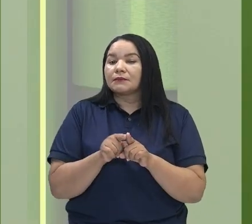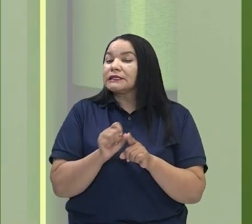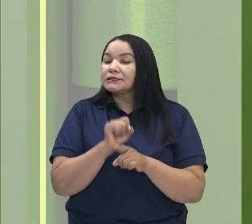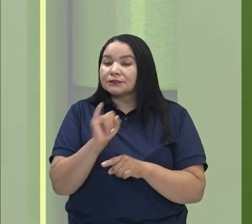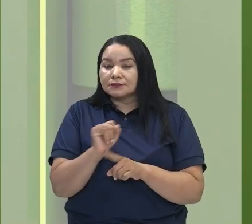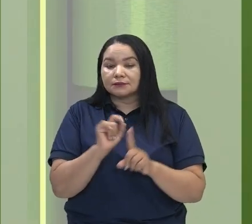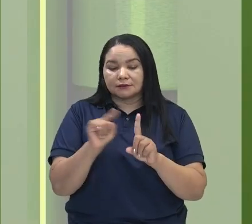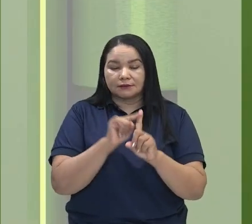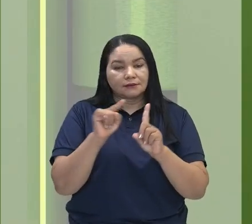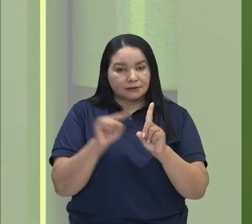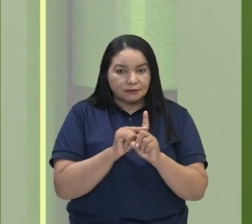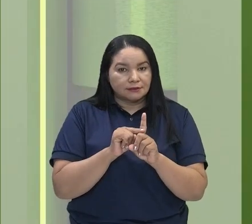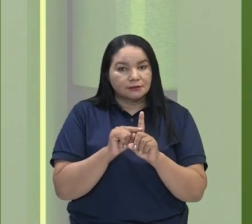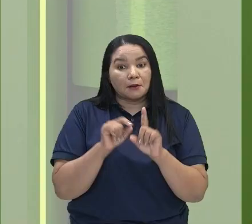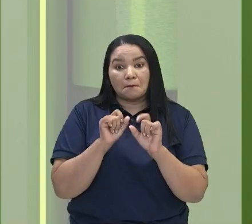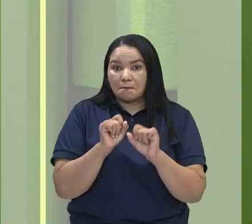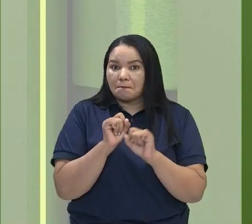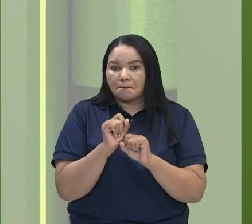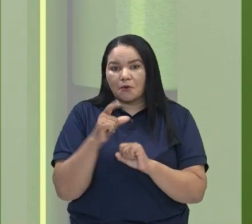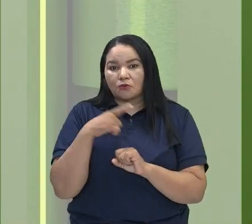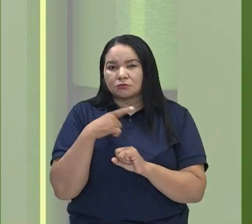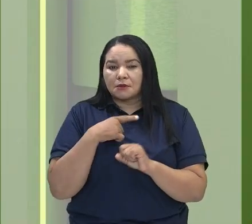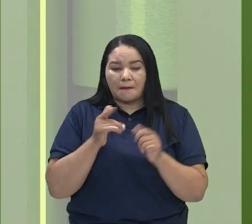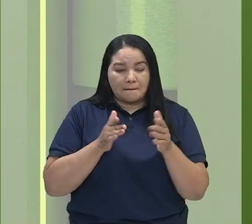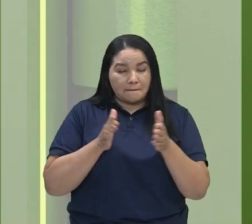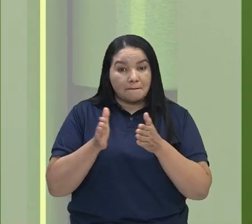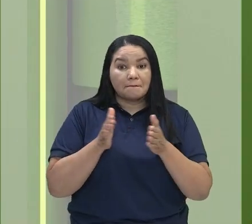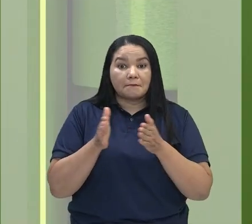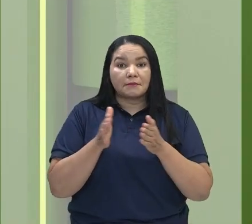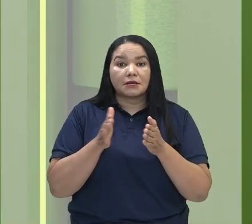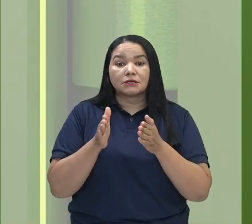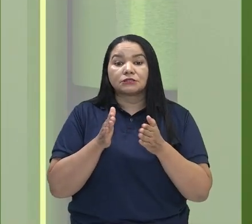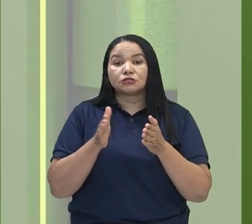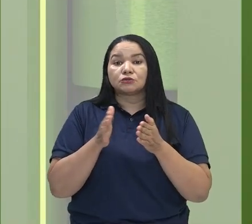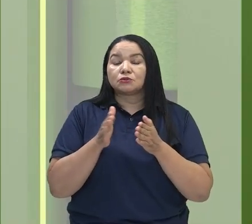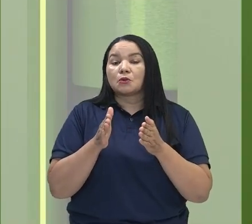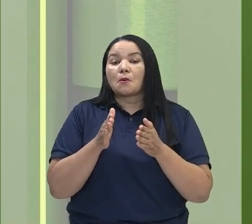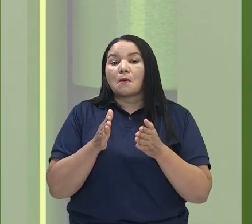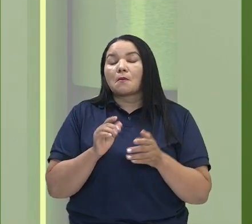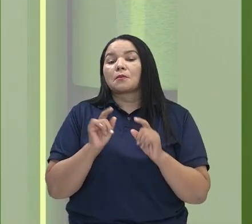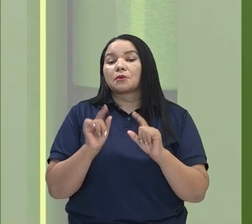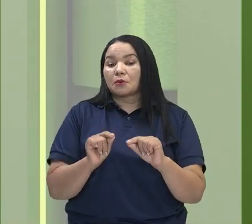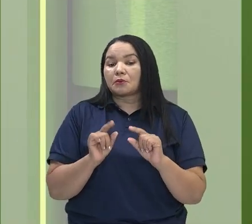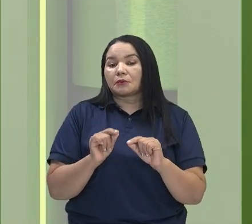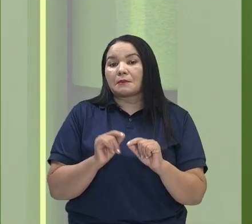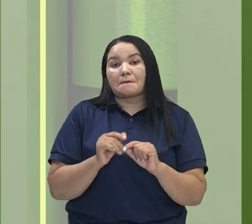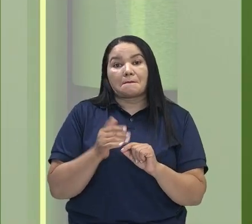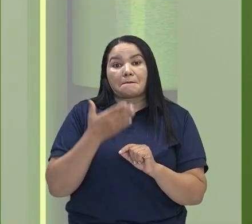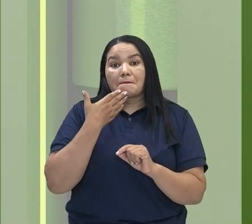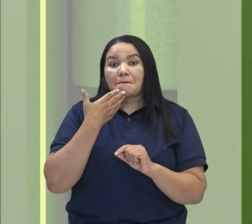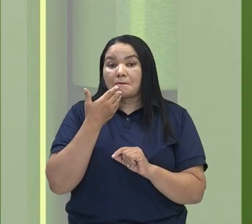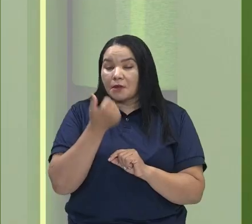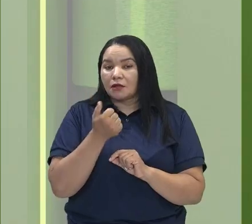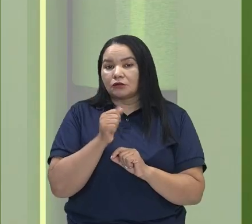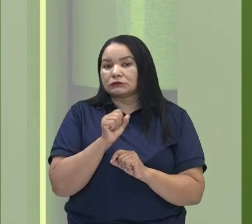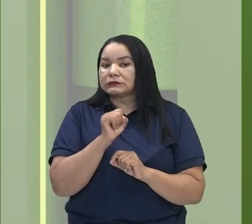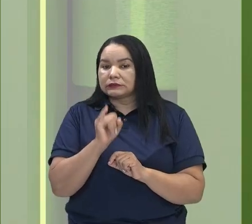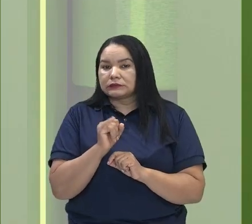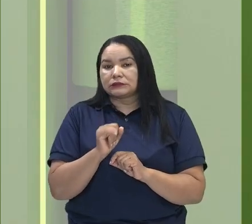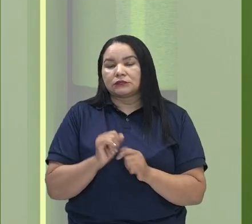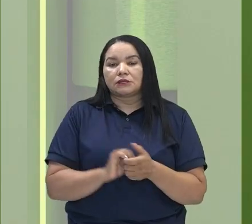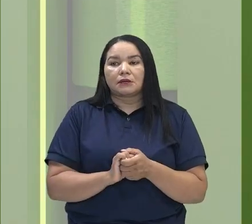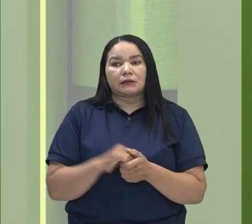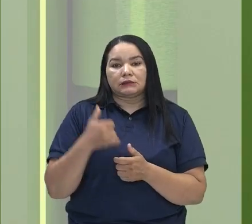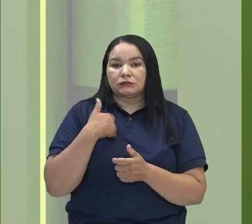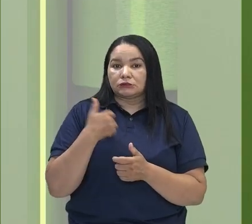né, existe, né, aí um período que seria o melhor, né, quando ela já está ali